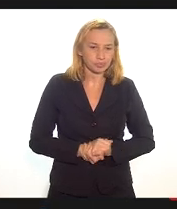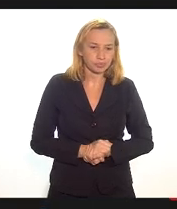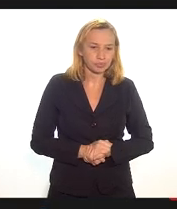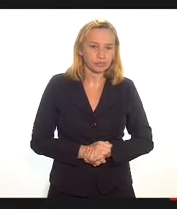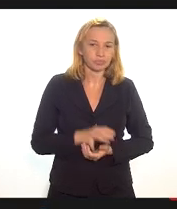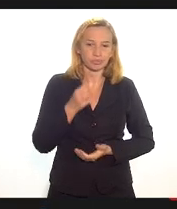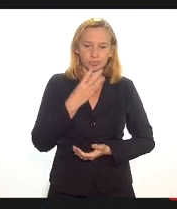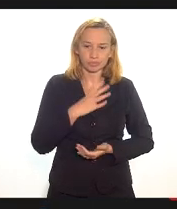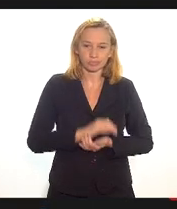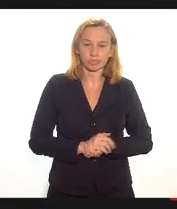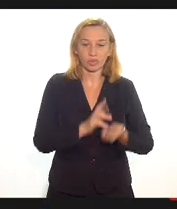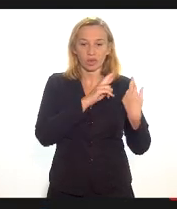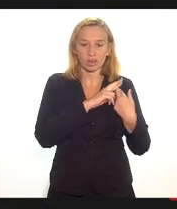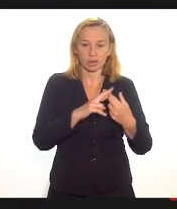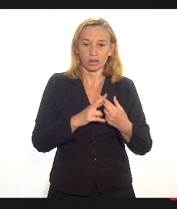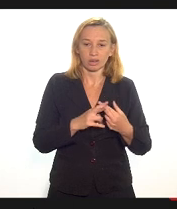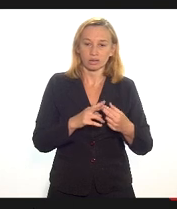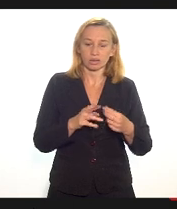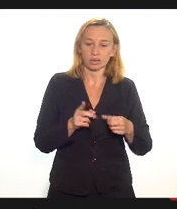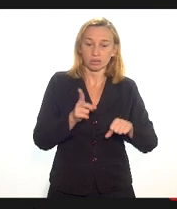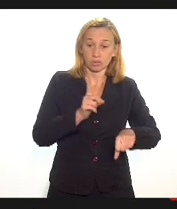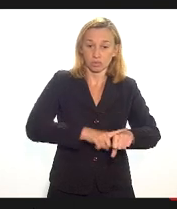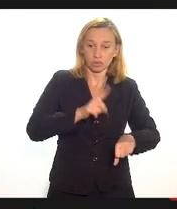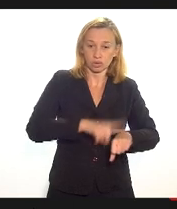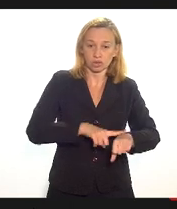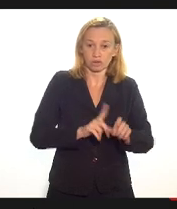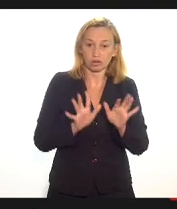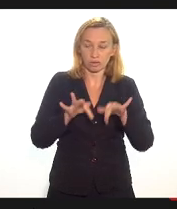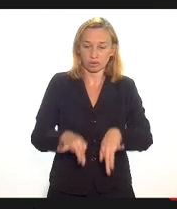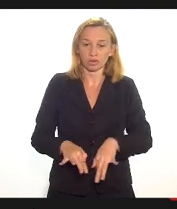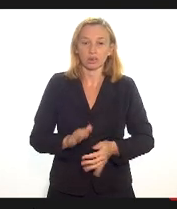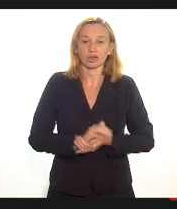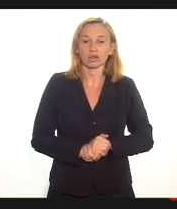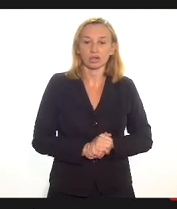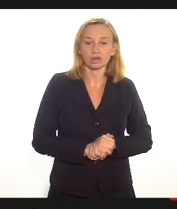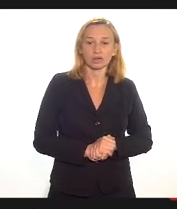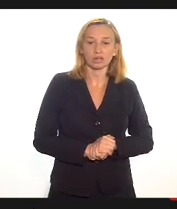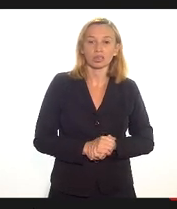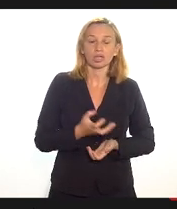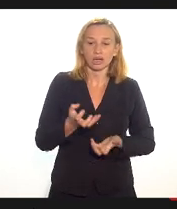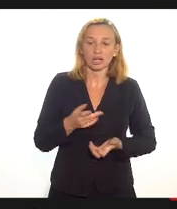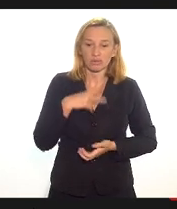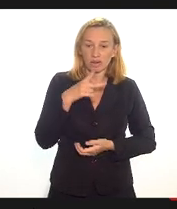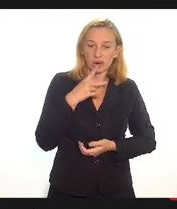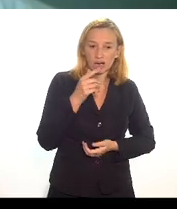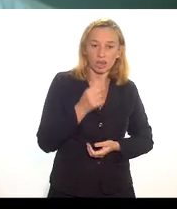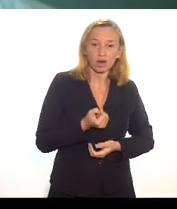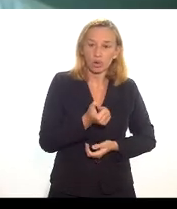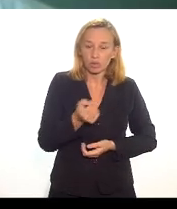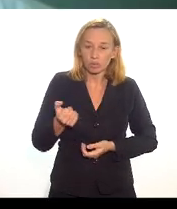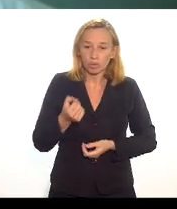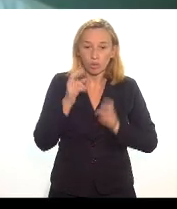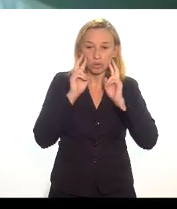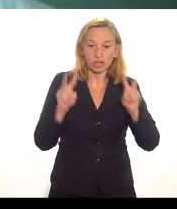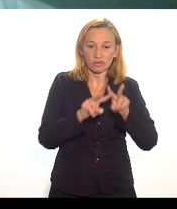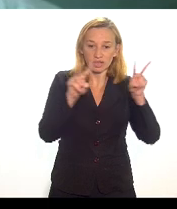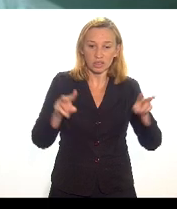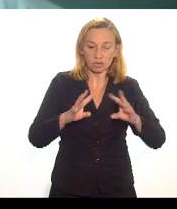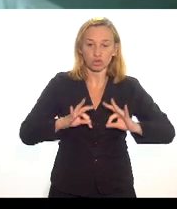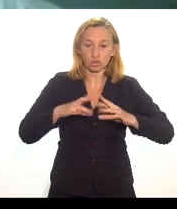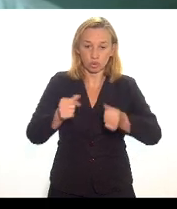Bom, então, em respeito ao tempo, nós estamos indo aqui para nossas considerações finais, buscamos trazer aqui um pouco da visão de contexto, né, de